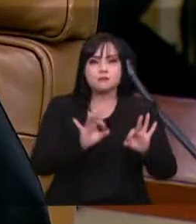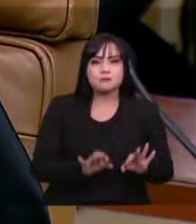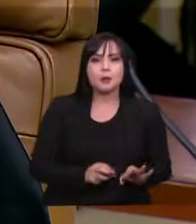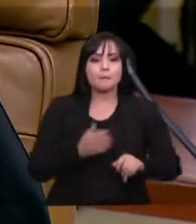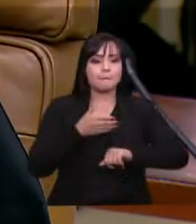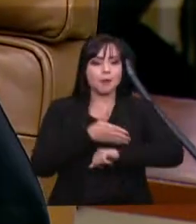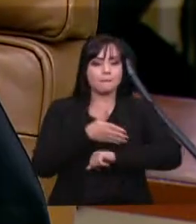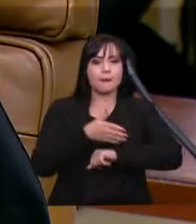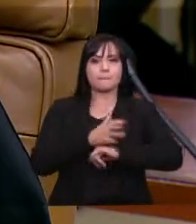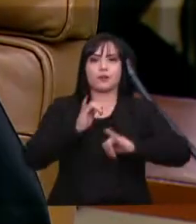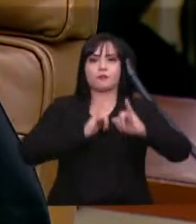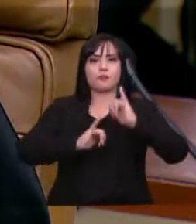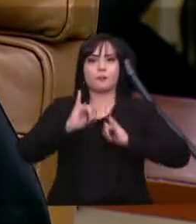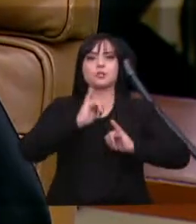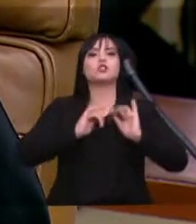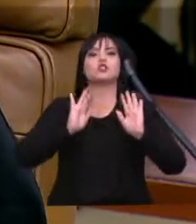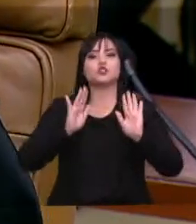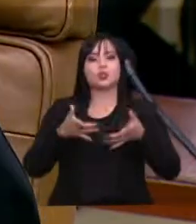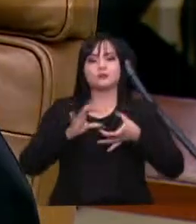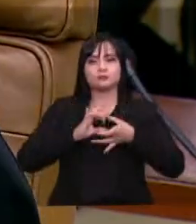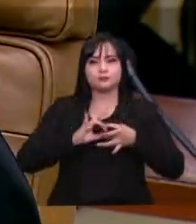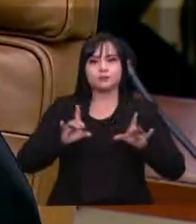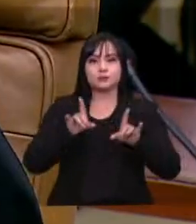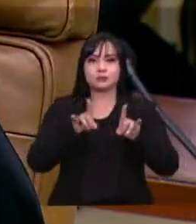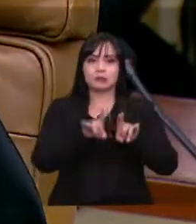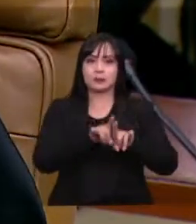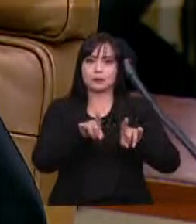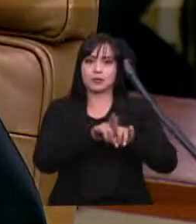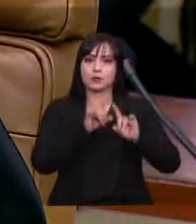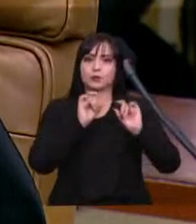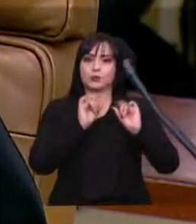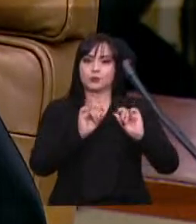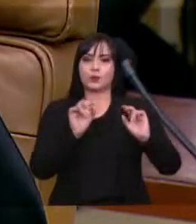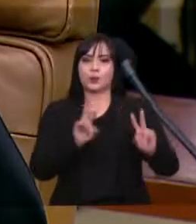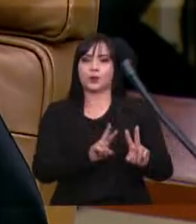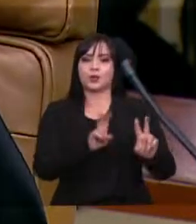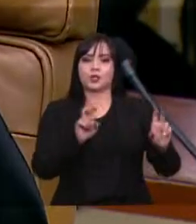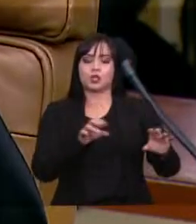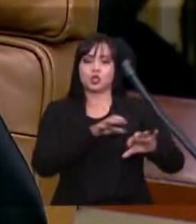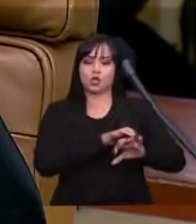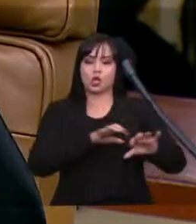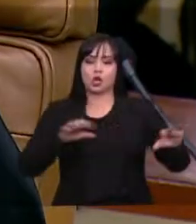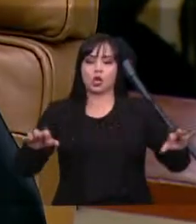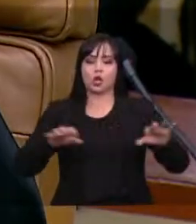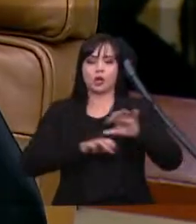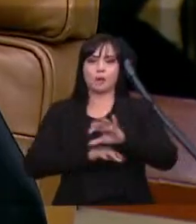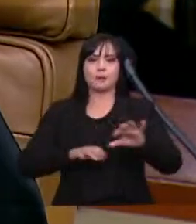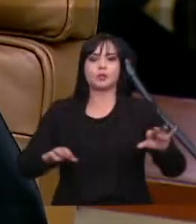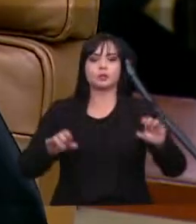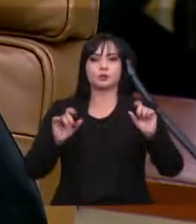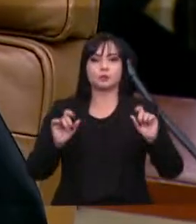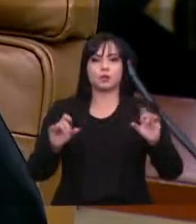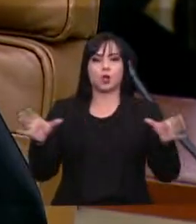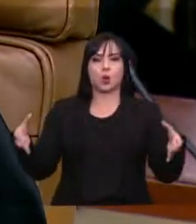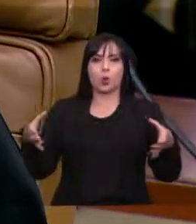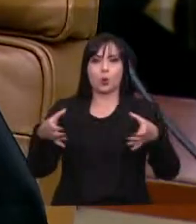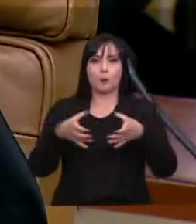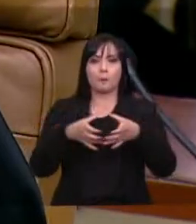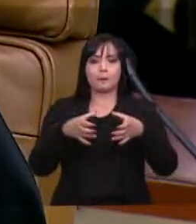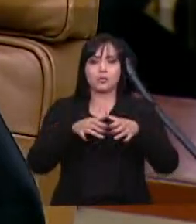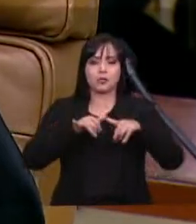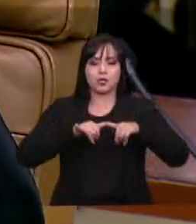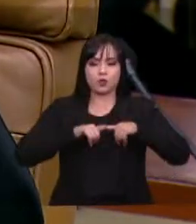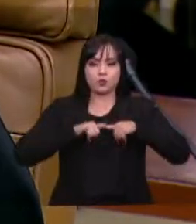corroborados pelas informações para Estados inclusive no que diz respeito a deslocamentos pela companhia aérea